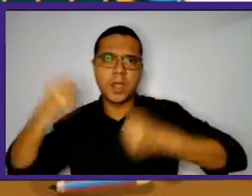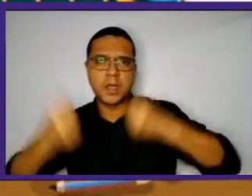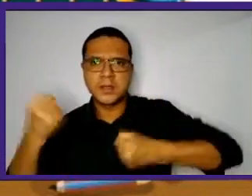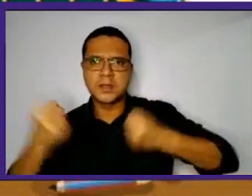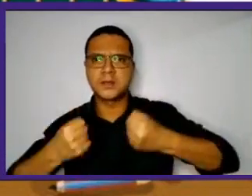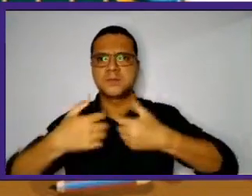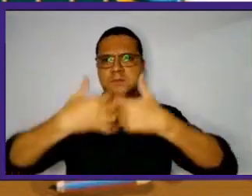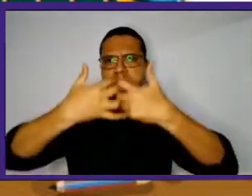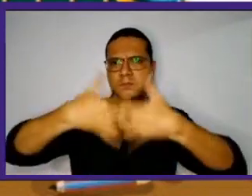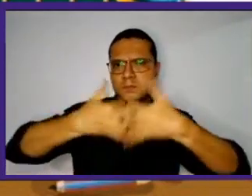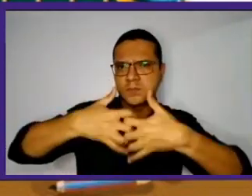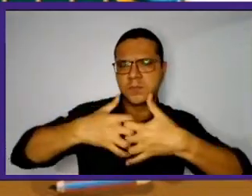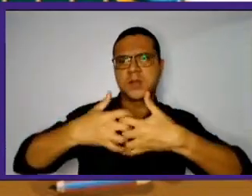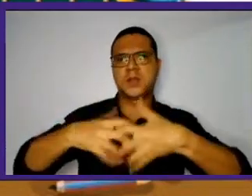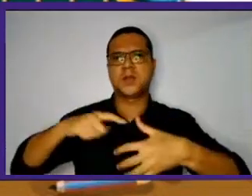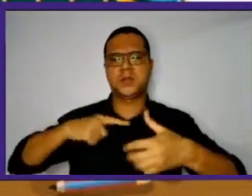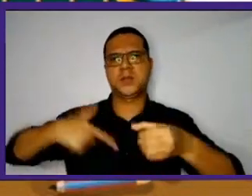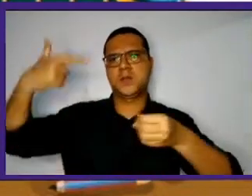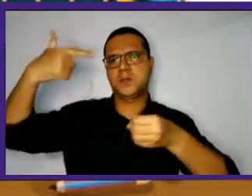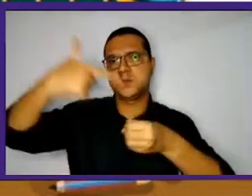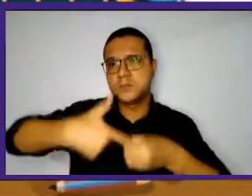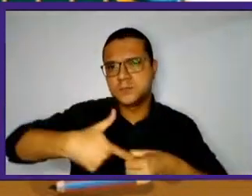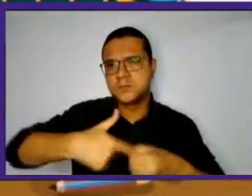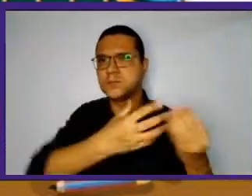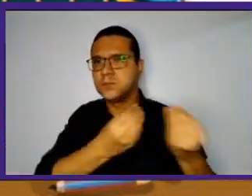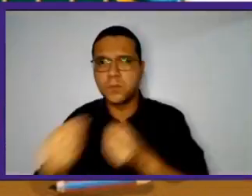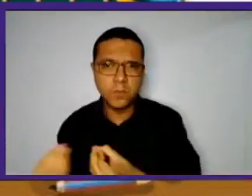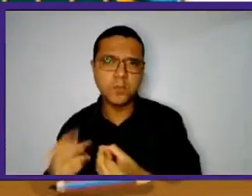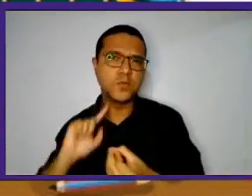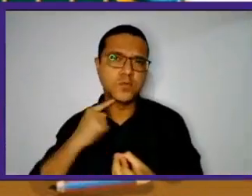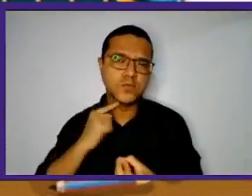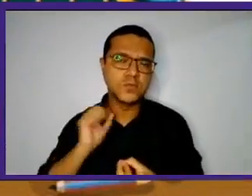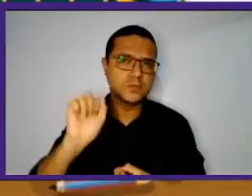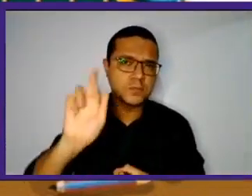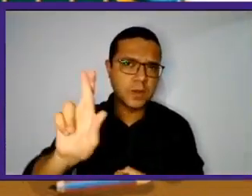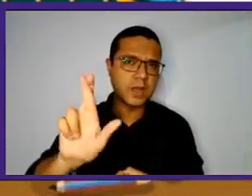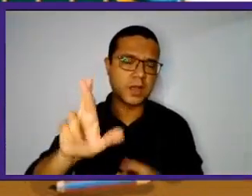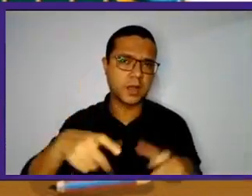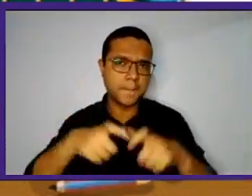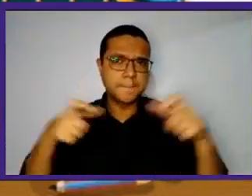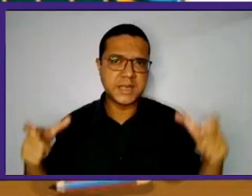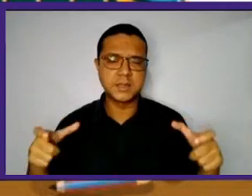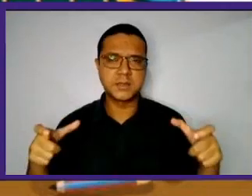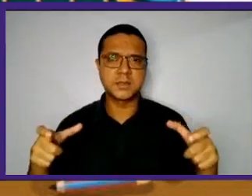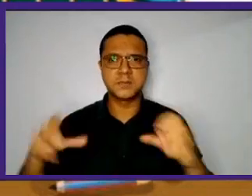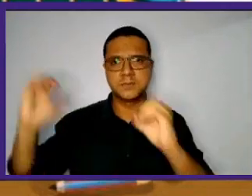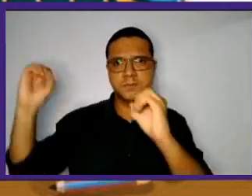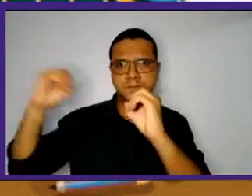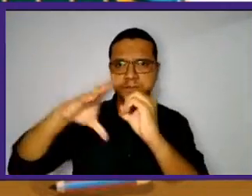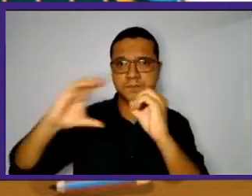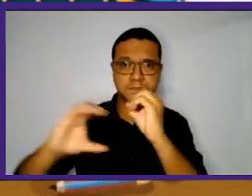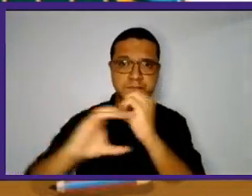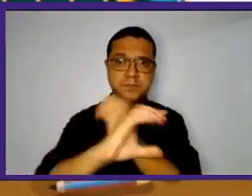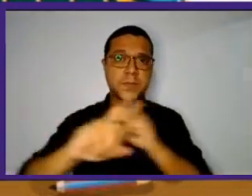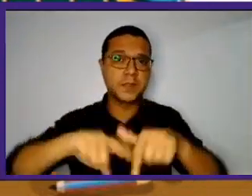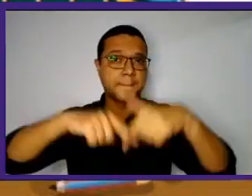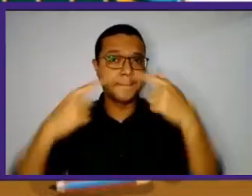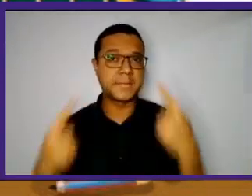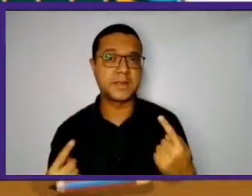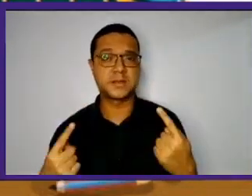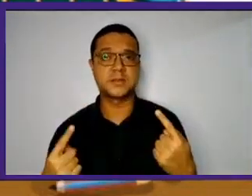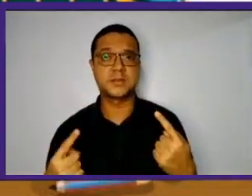caminhões ou de carros que vão queimar combustíveis fósseis e poluir e aumentar aí o efeito estufa,